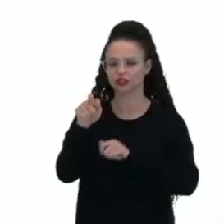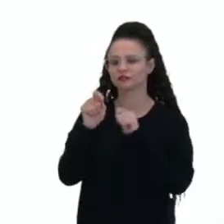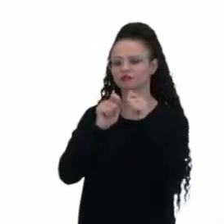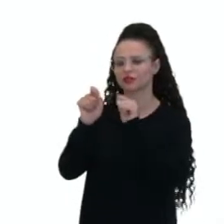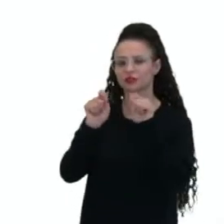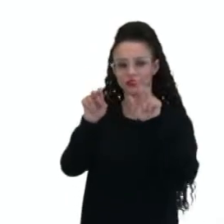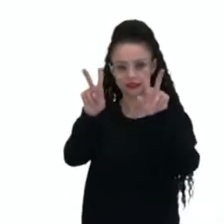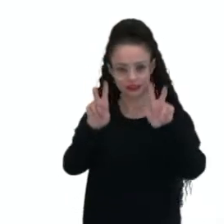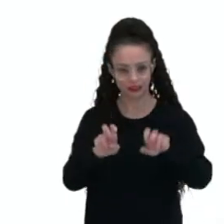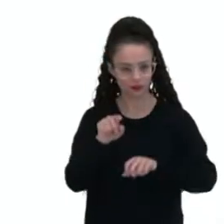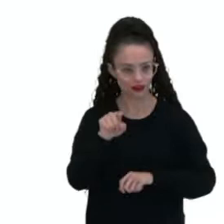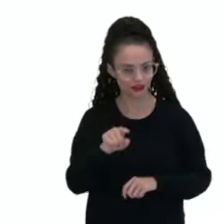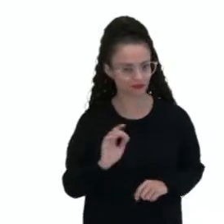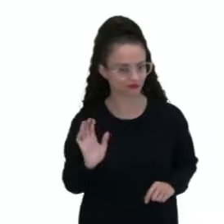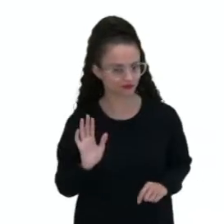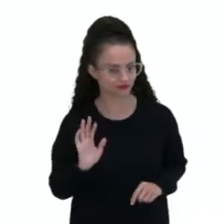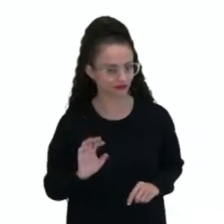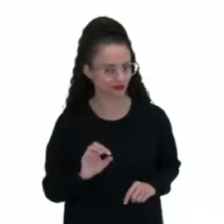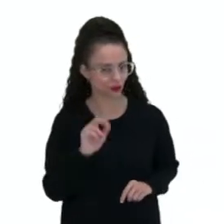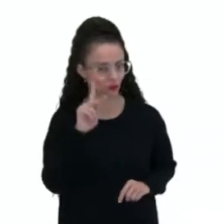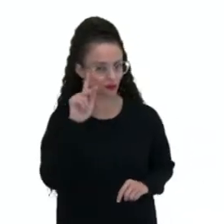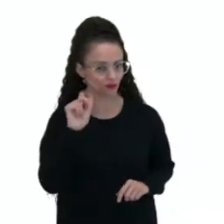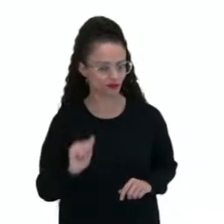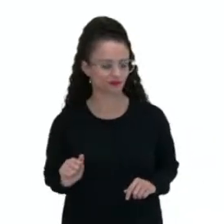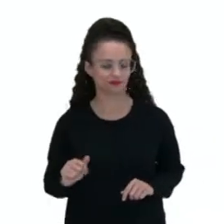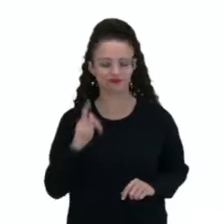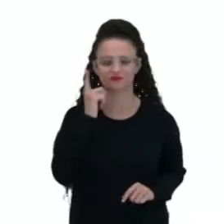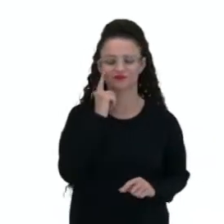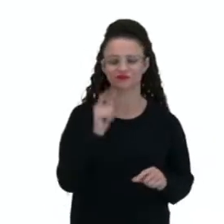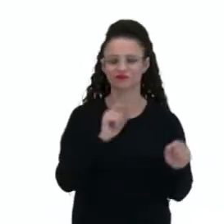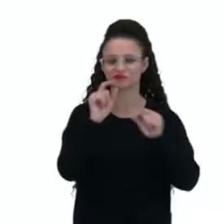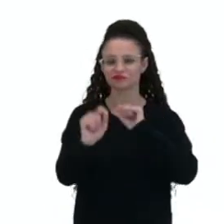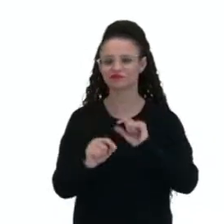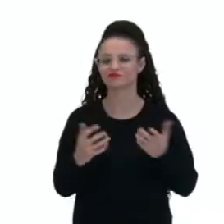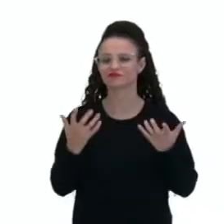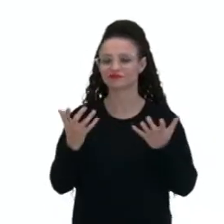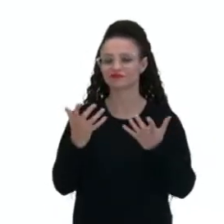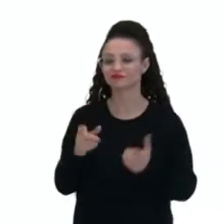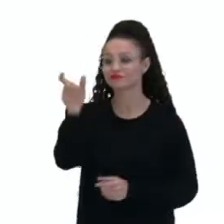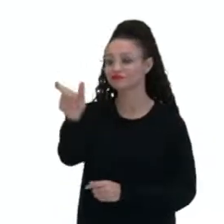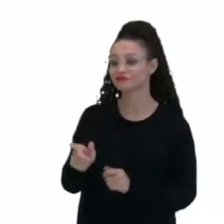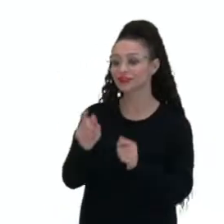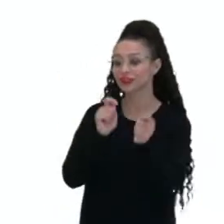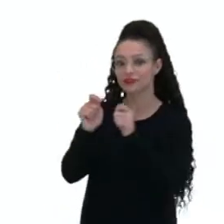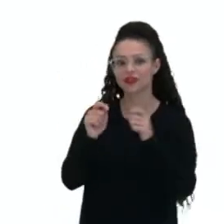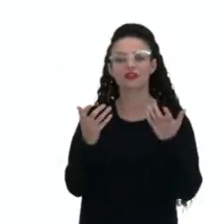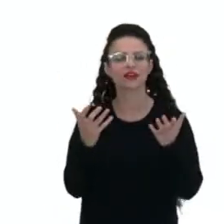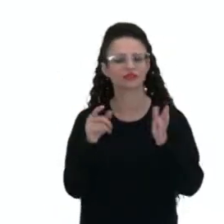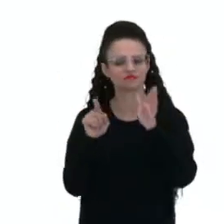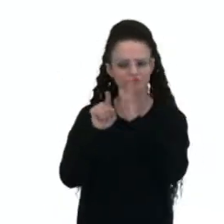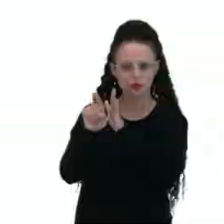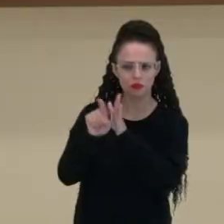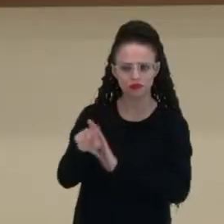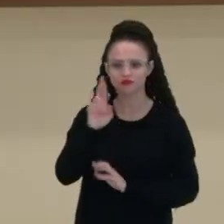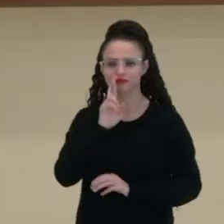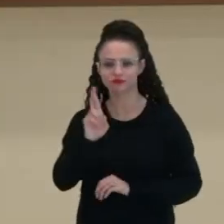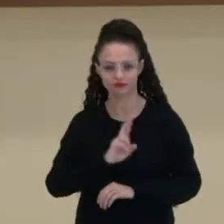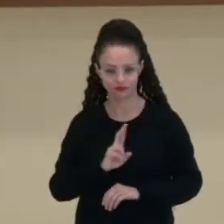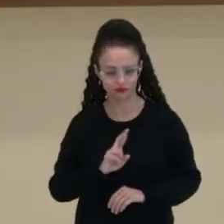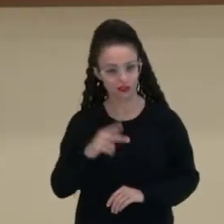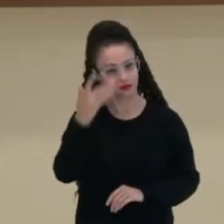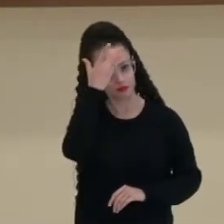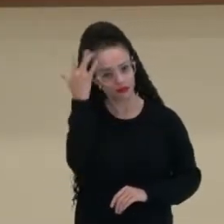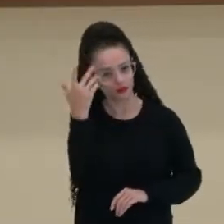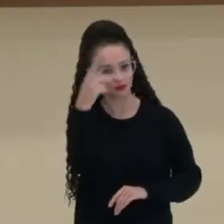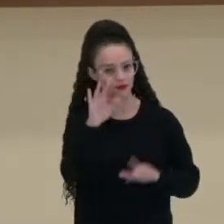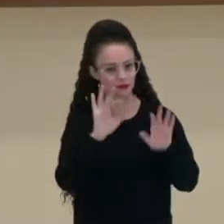tema. Oba! Quem você gostaria de entrevistar? Uma pessoa da sua